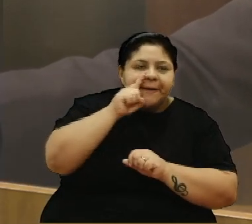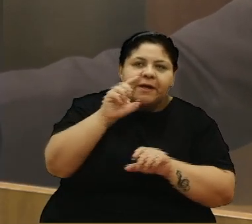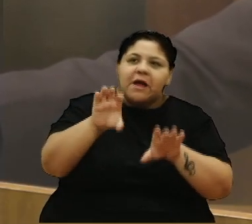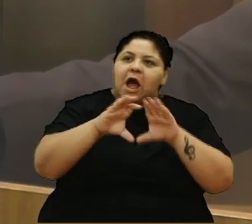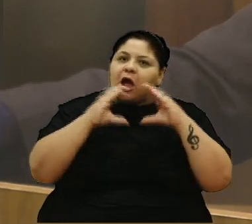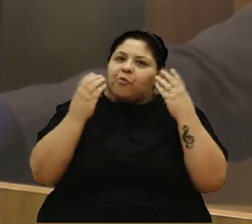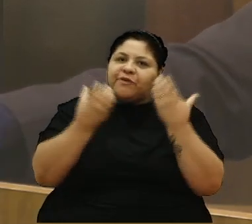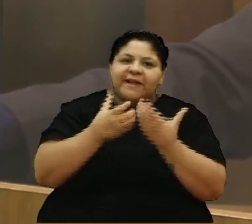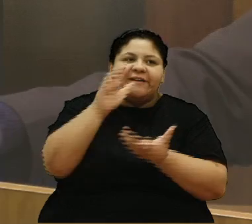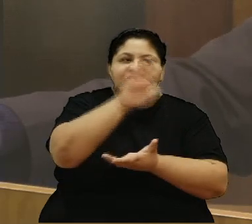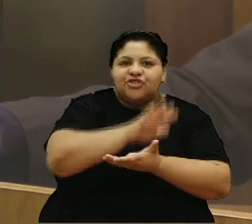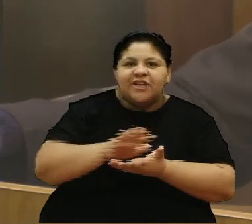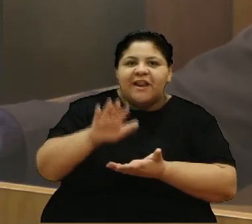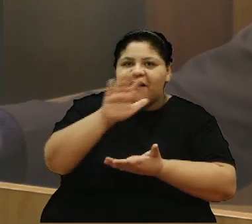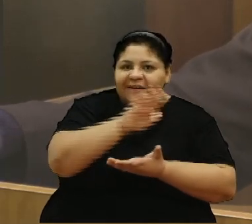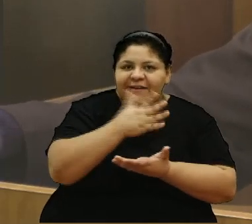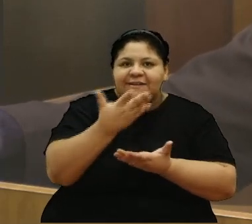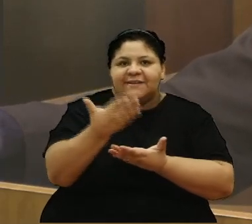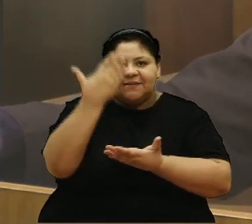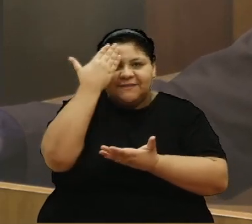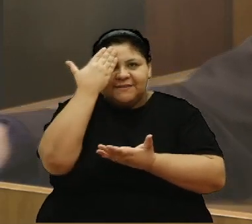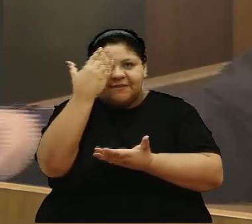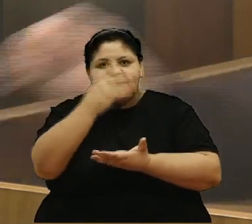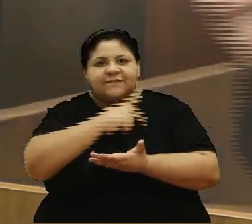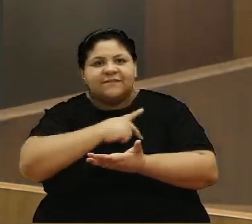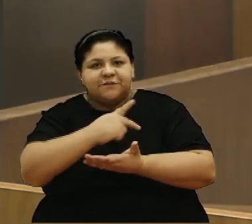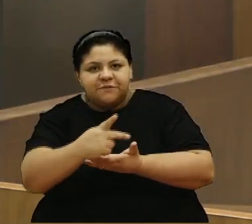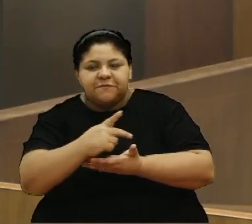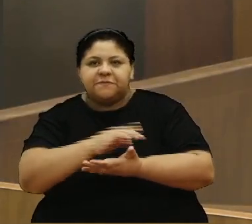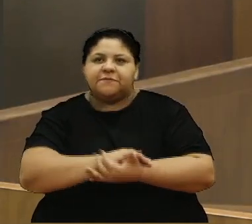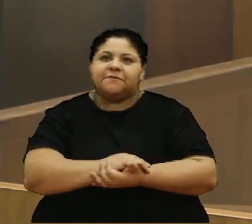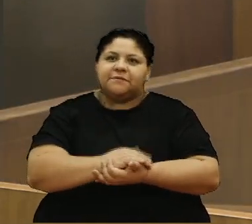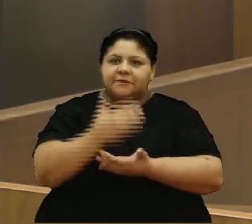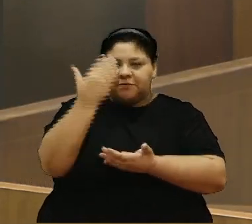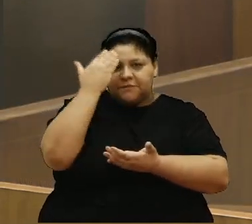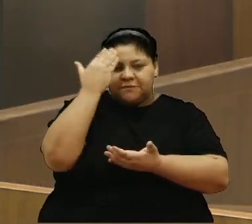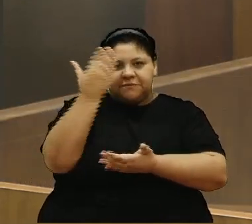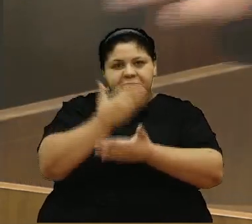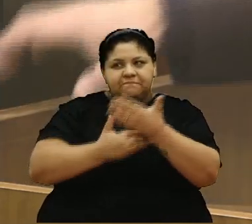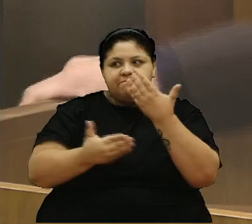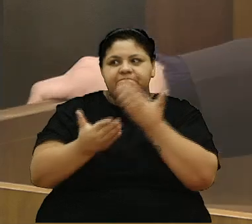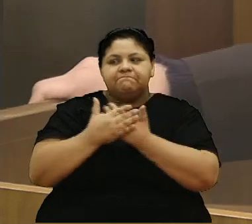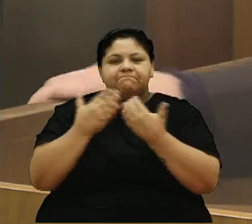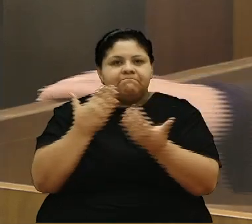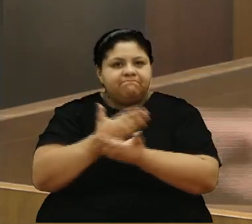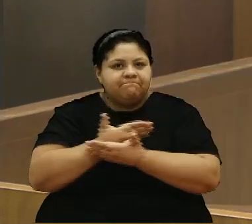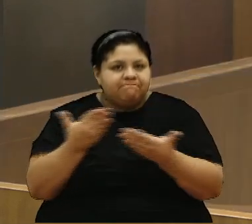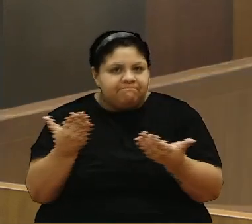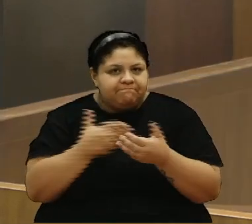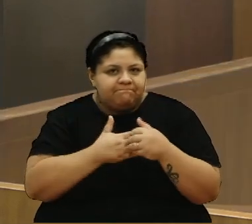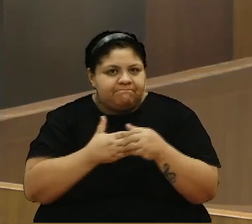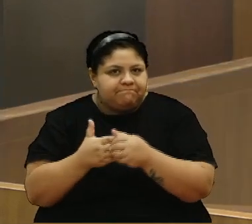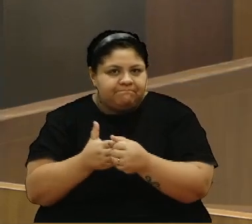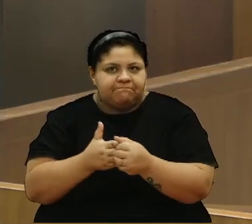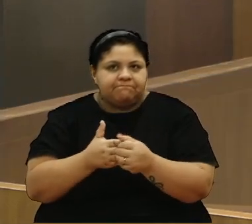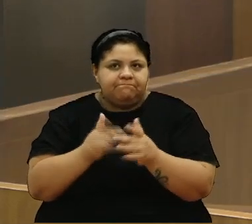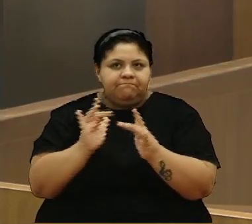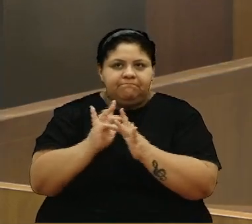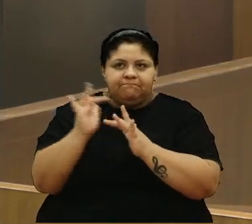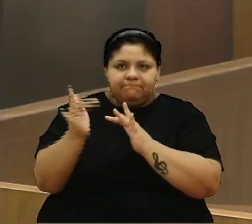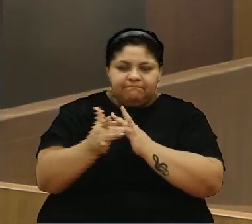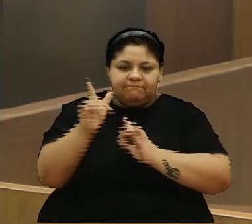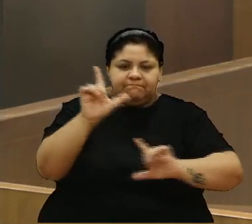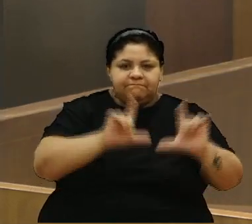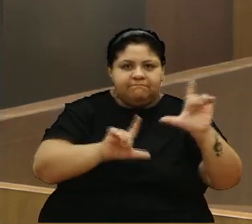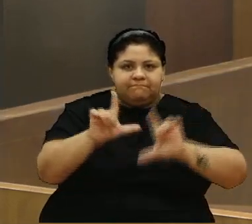comunidade no geral. Muito obrigado, presidente, e muito obrigado a todos aí que nos acompanham aí pelas mídias sociais da TV